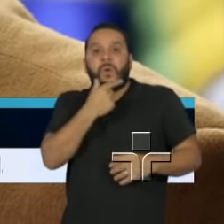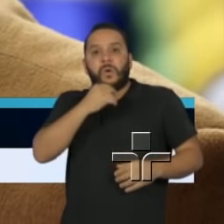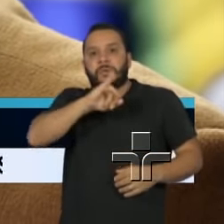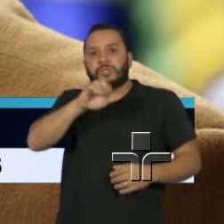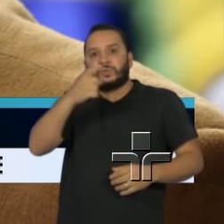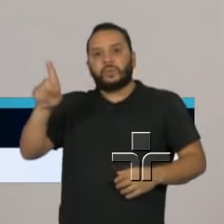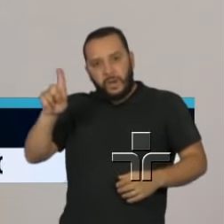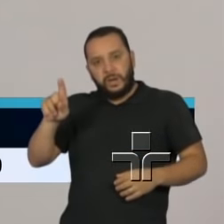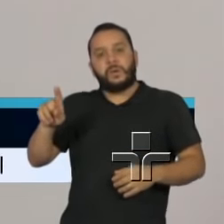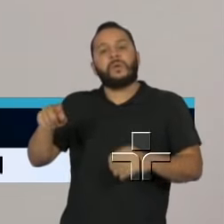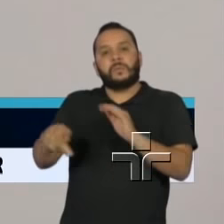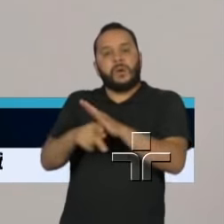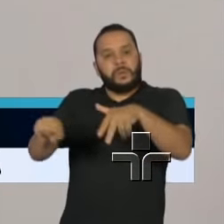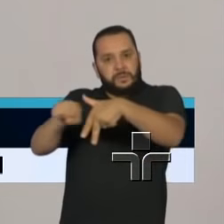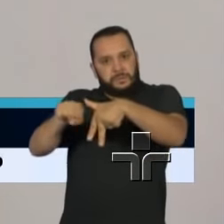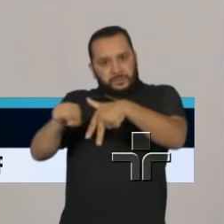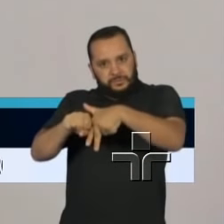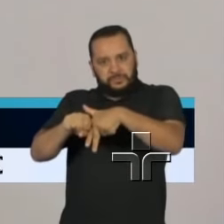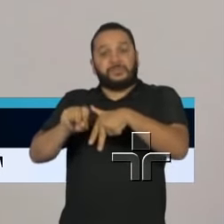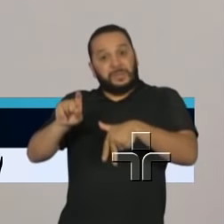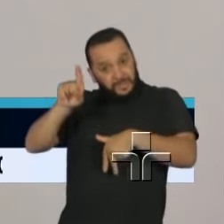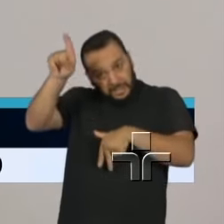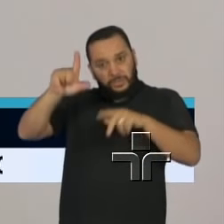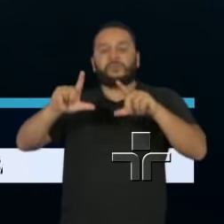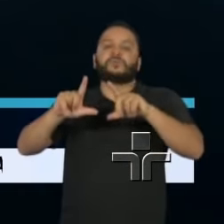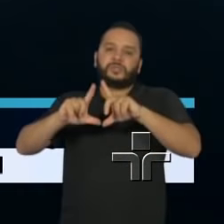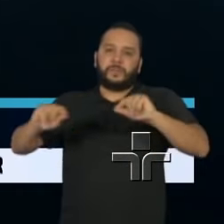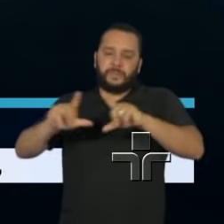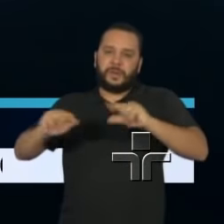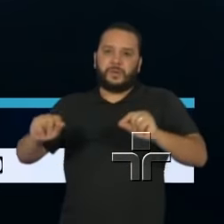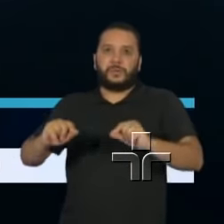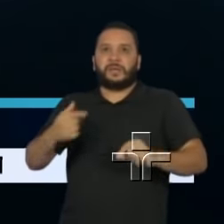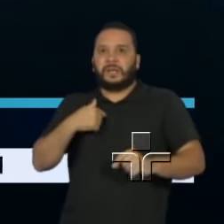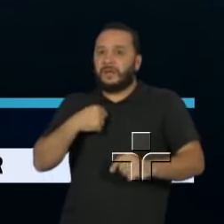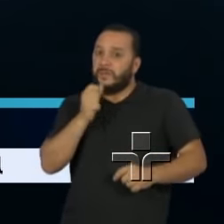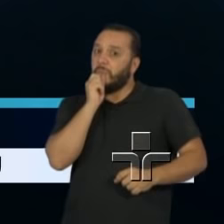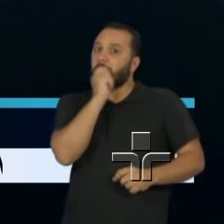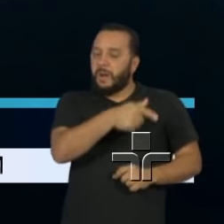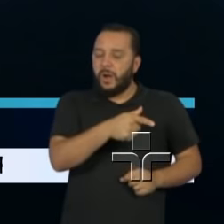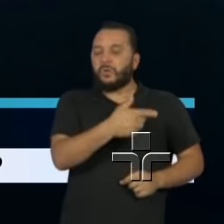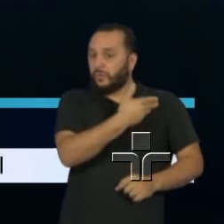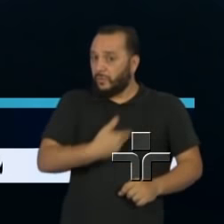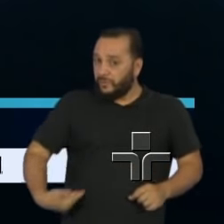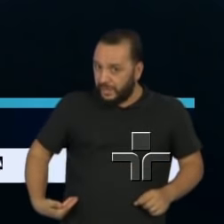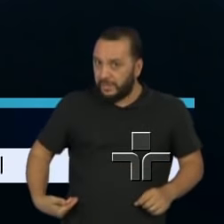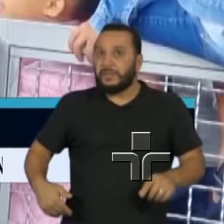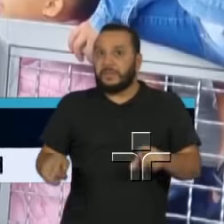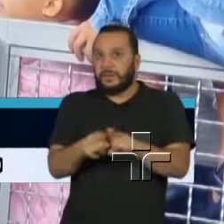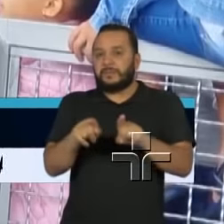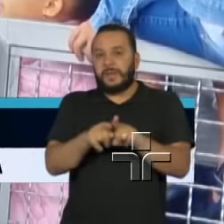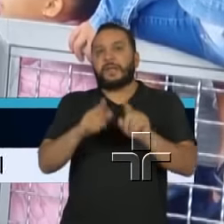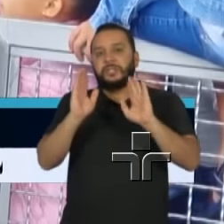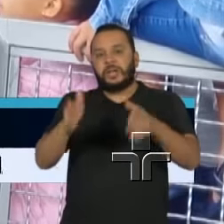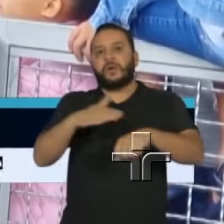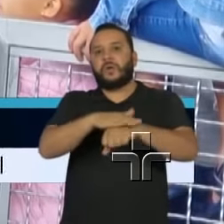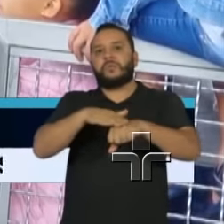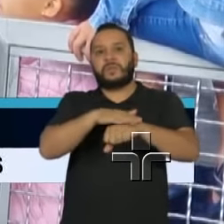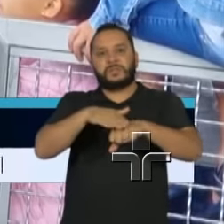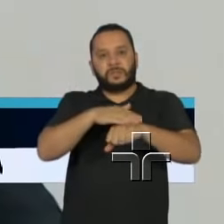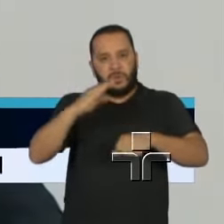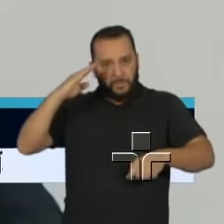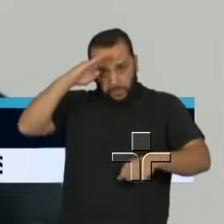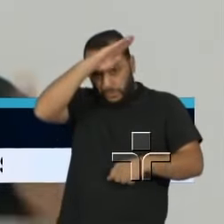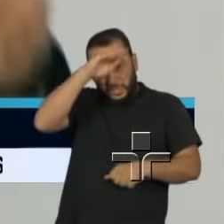de Mendonça, mas criticou o governo e disse que sua esposa teria falado pessoalmente com o presidente Jair